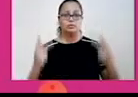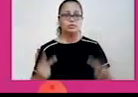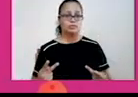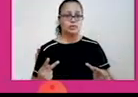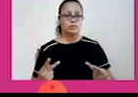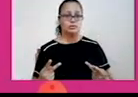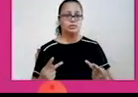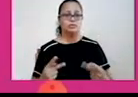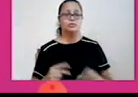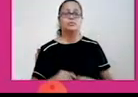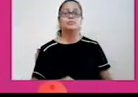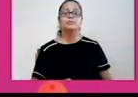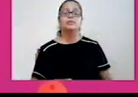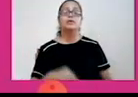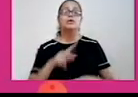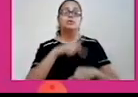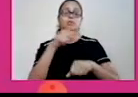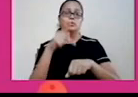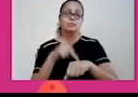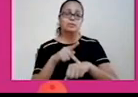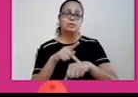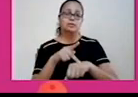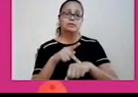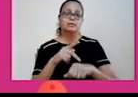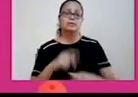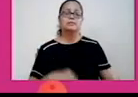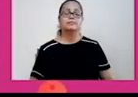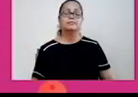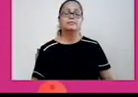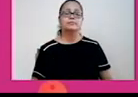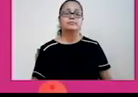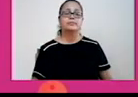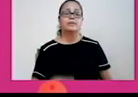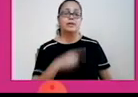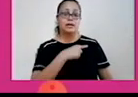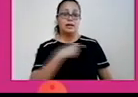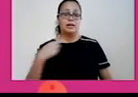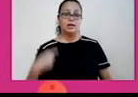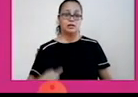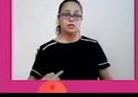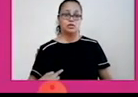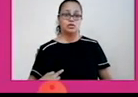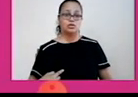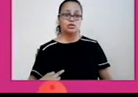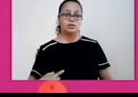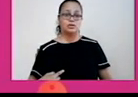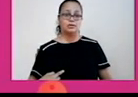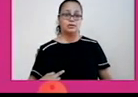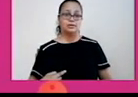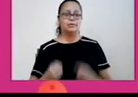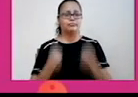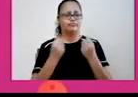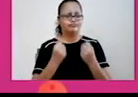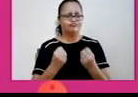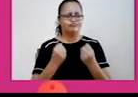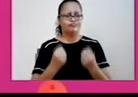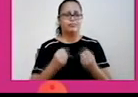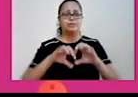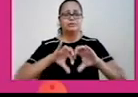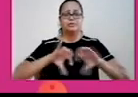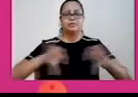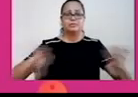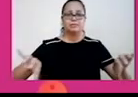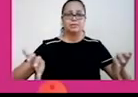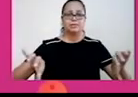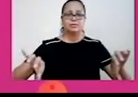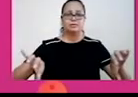Do continente não, desculpa, do país. A China convive com pressões separatistas de grupos que vivem em